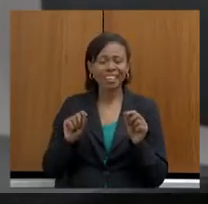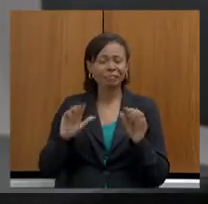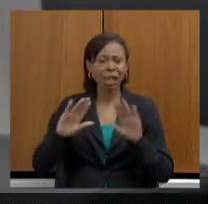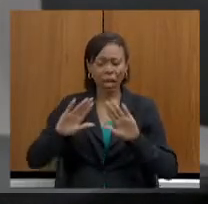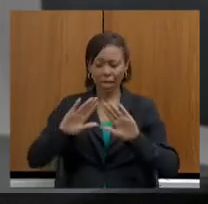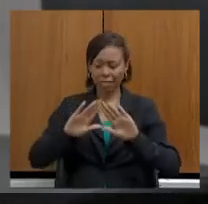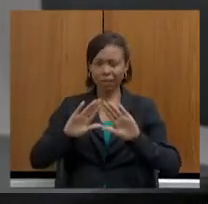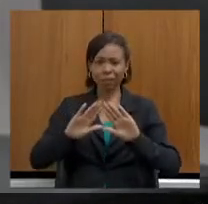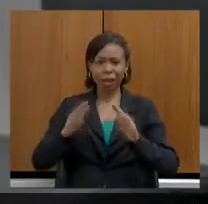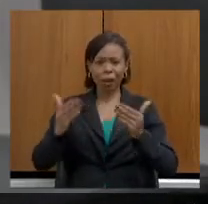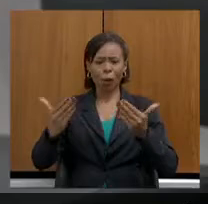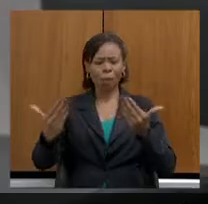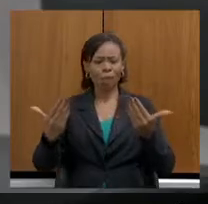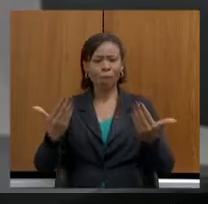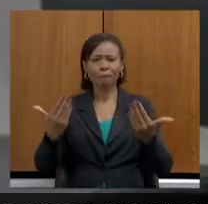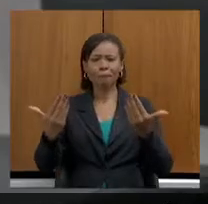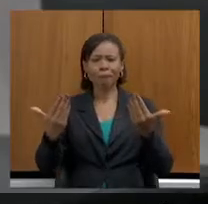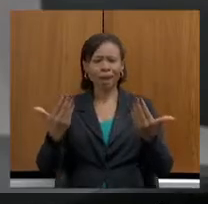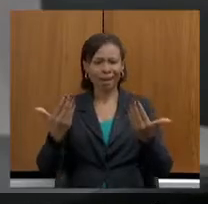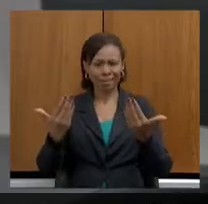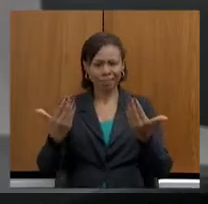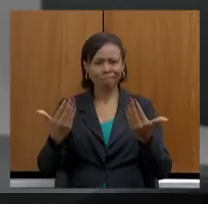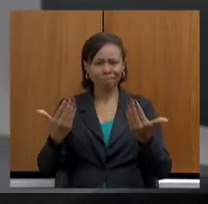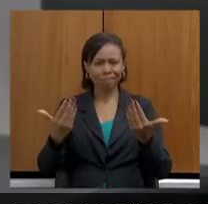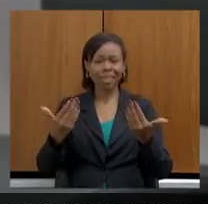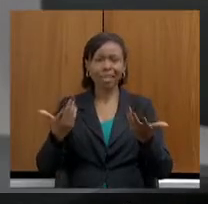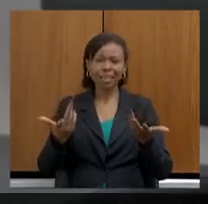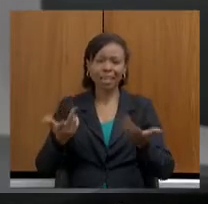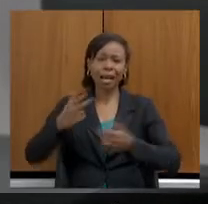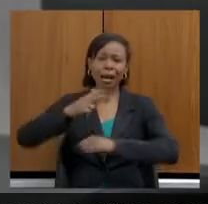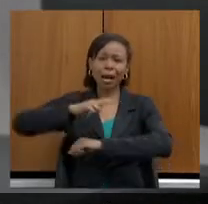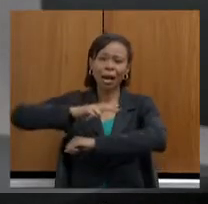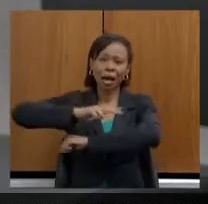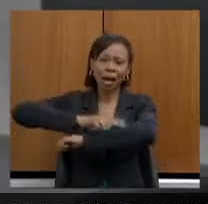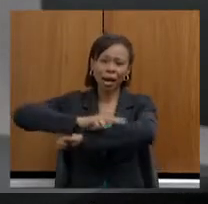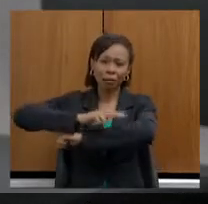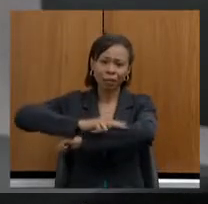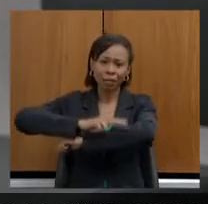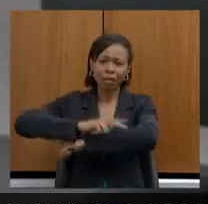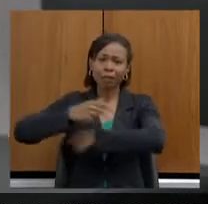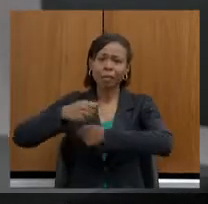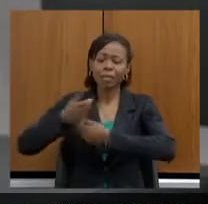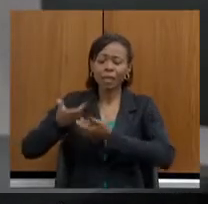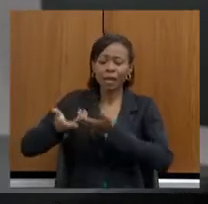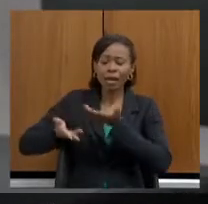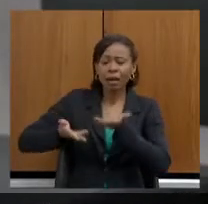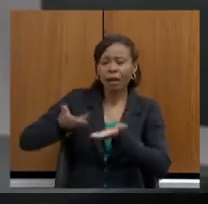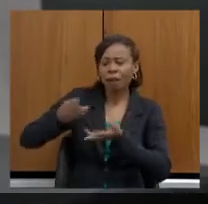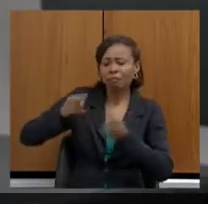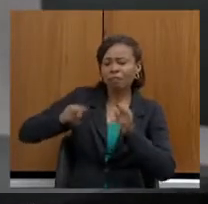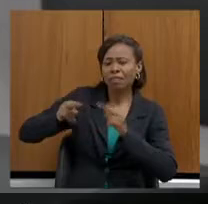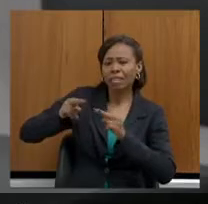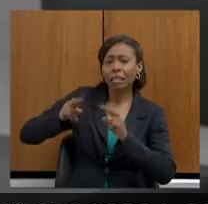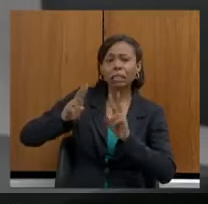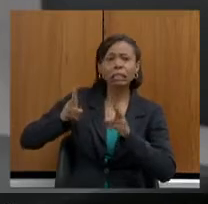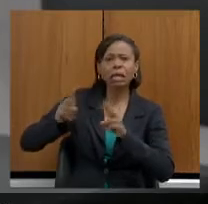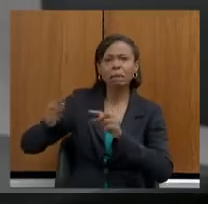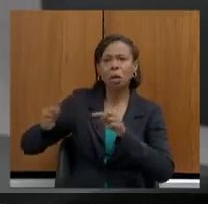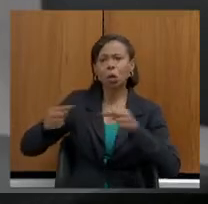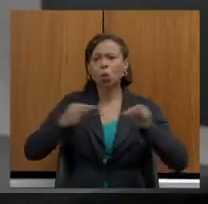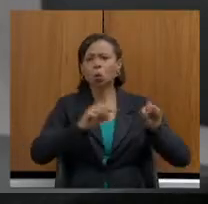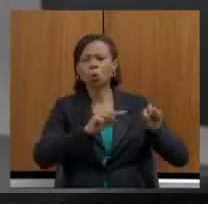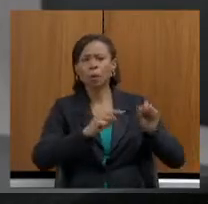é aquela máxima que a psicanálise precisa analisar é de ter sempre como referência o PT em